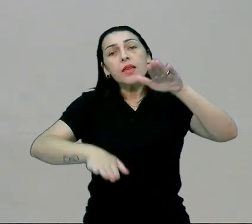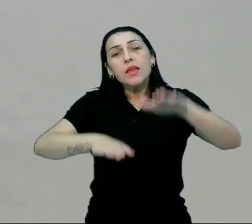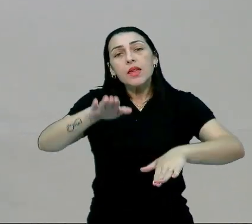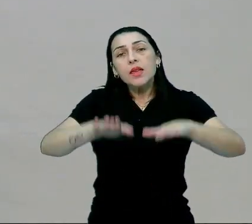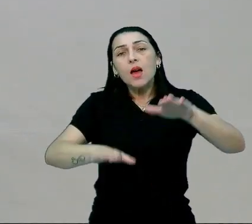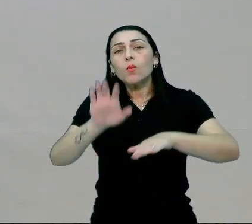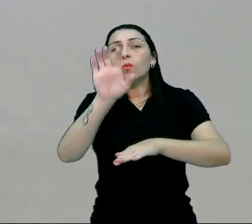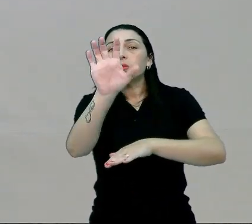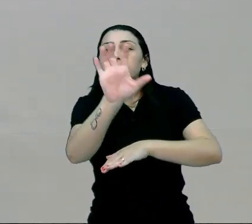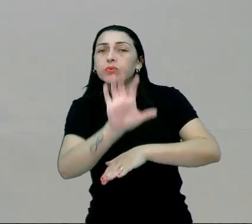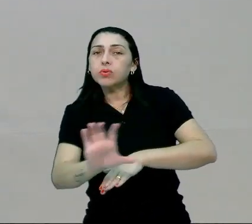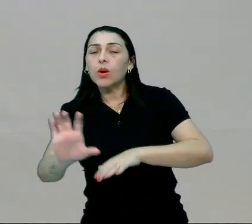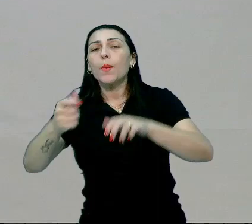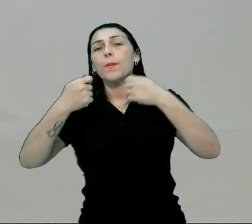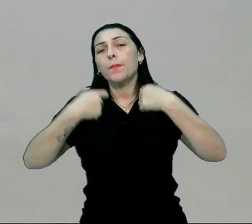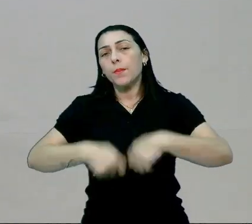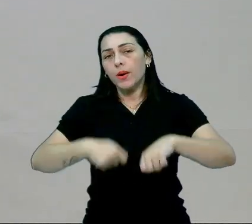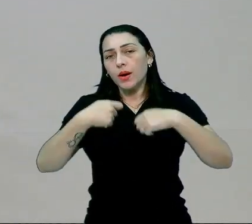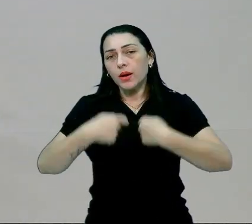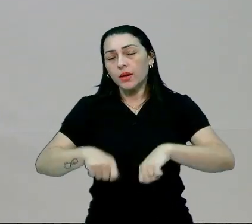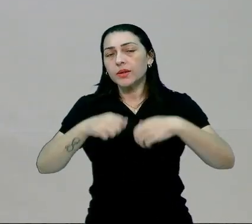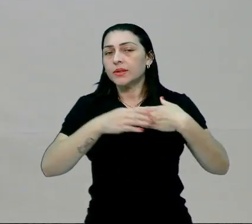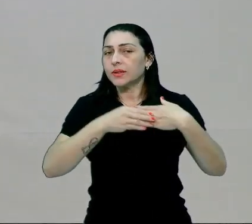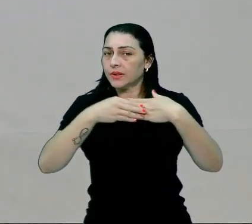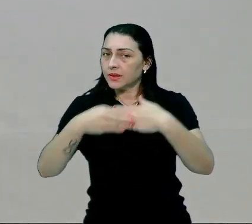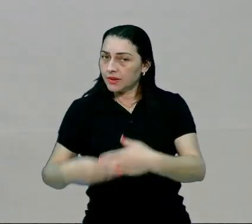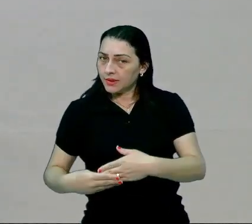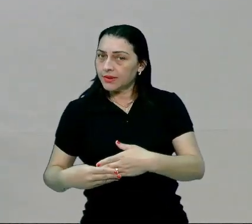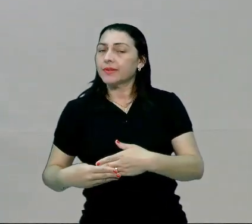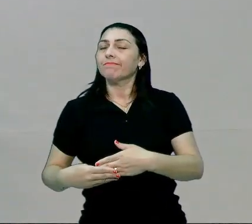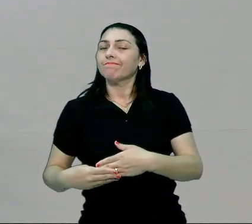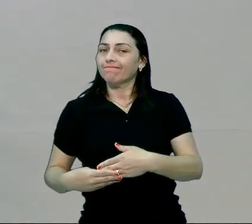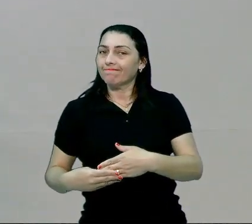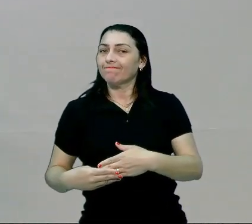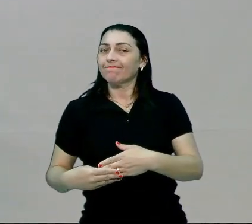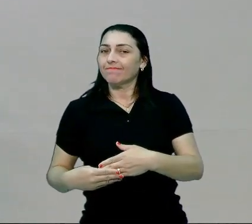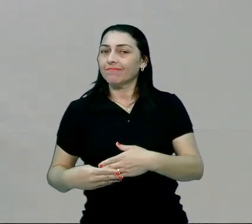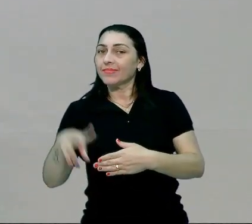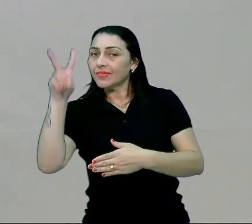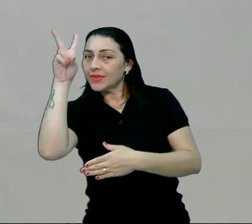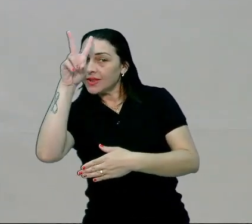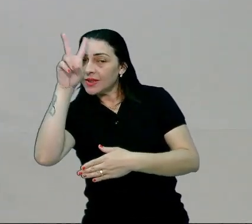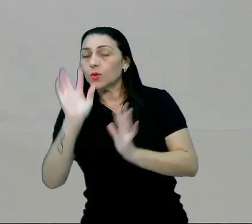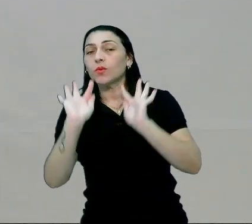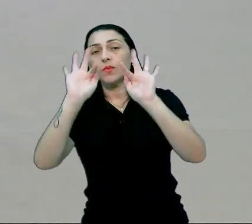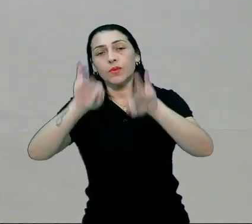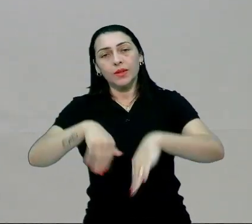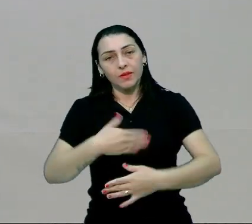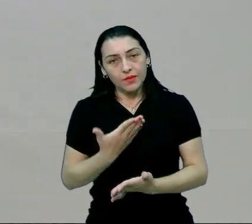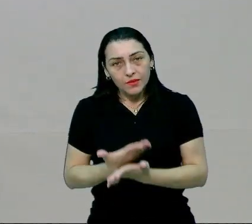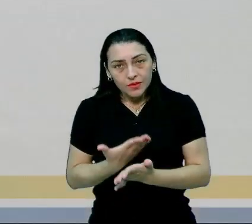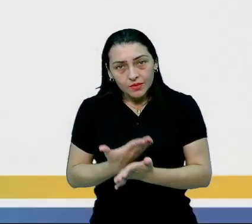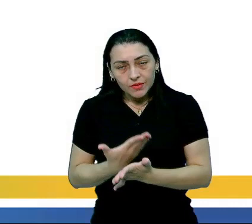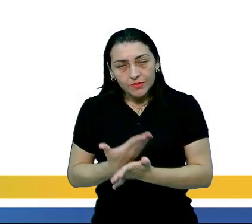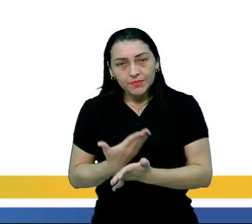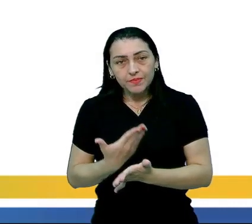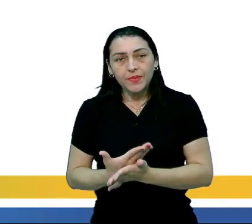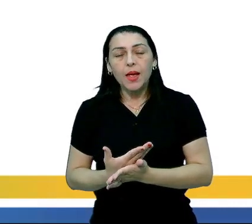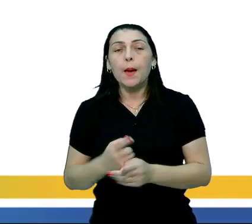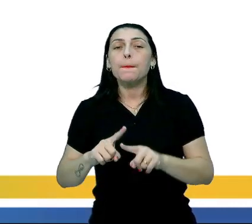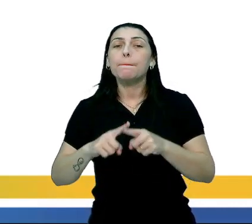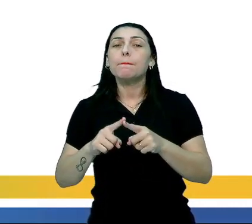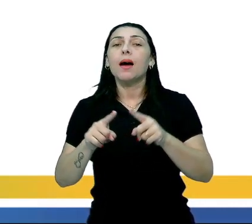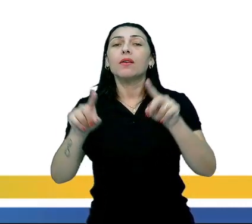determinadas regiões precisa ser levado em consideração. Eu estou finalizando esta videoaula,